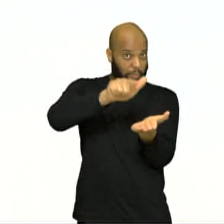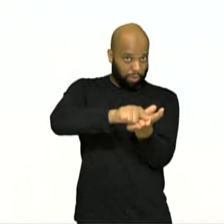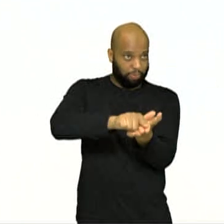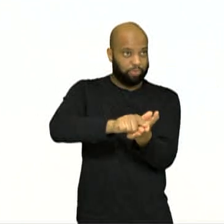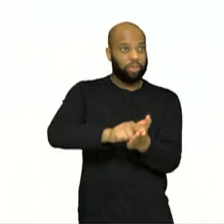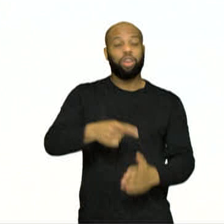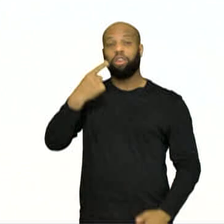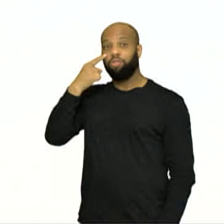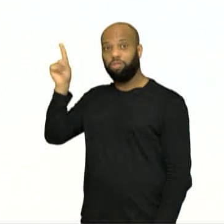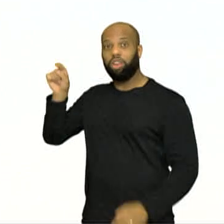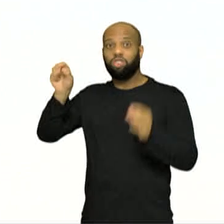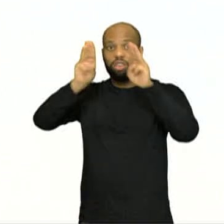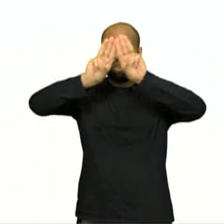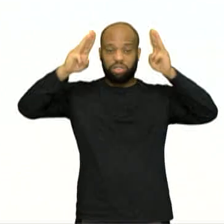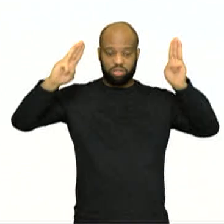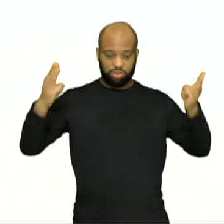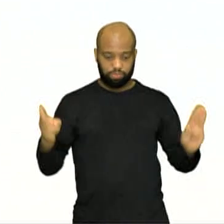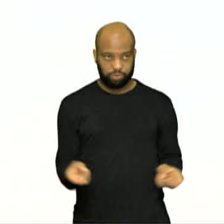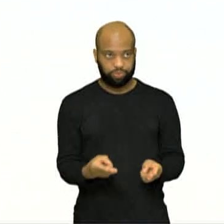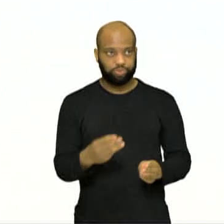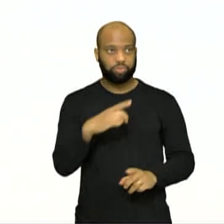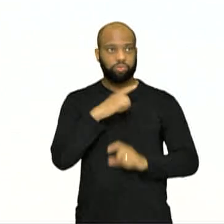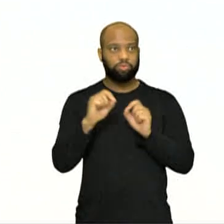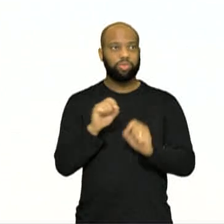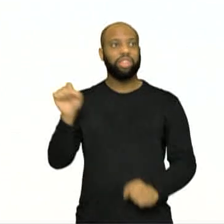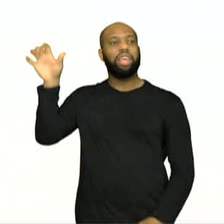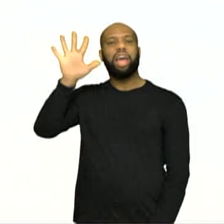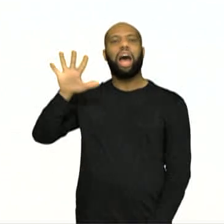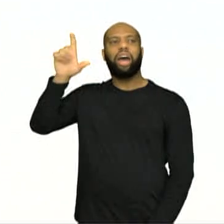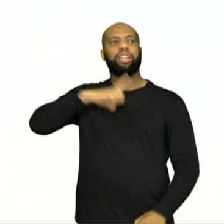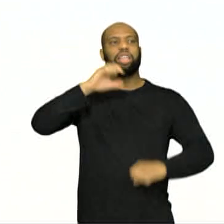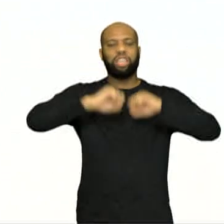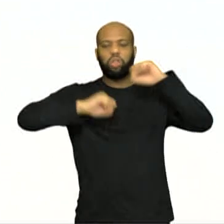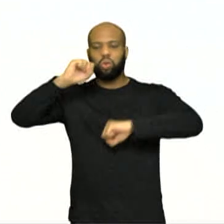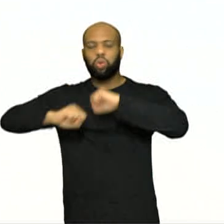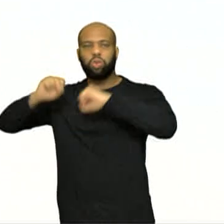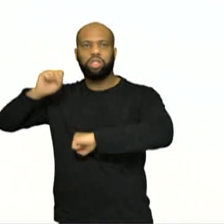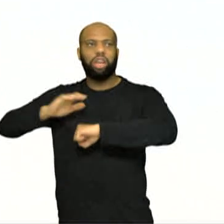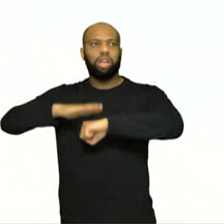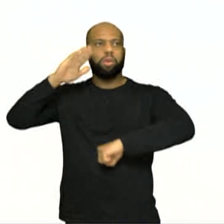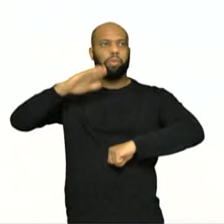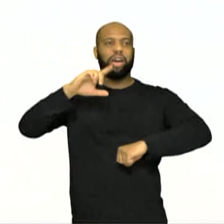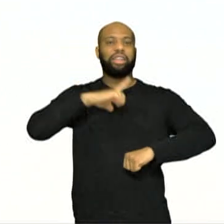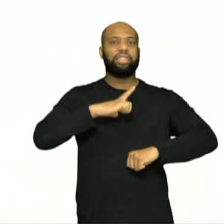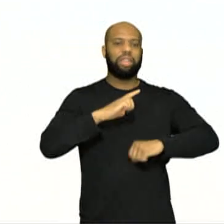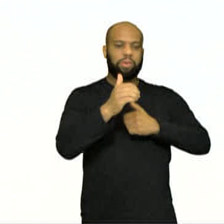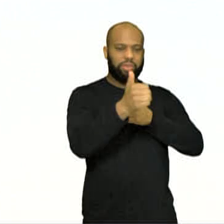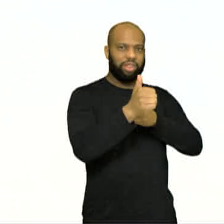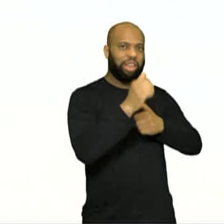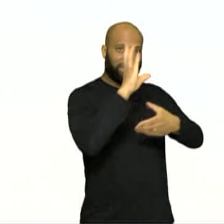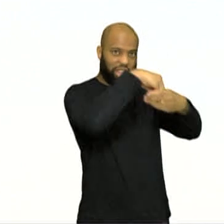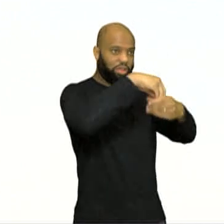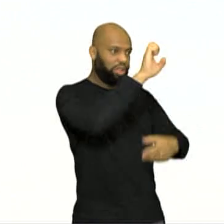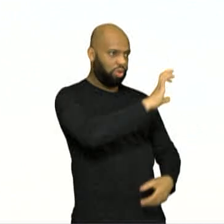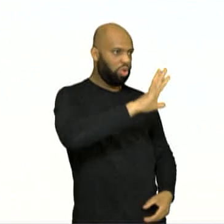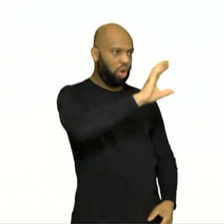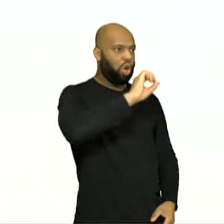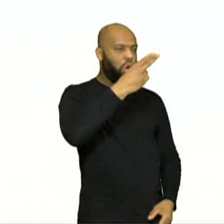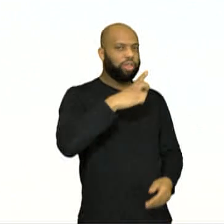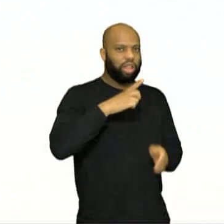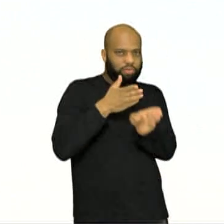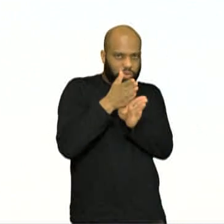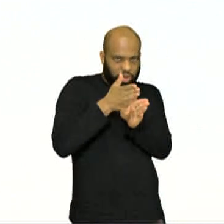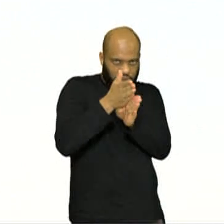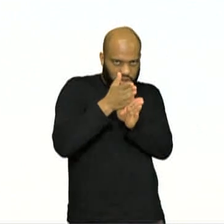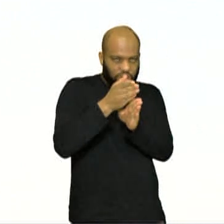prestem atenção no mapa. As áreas mais industrializadas do país estão ou na Europa ou na divisa entre